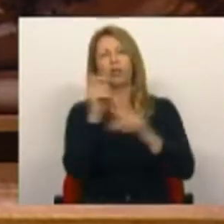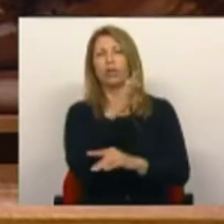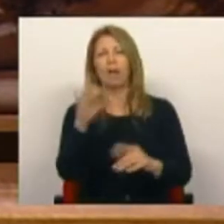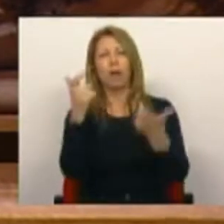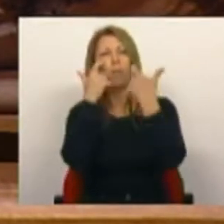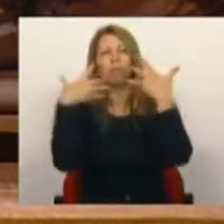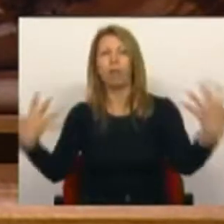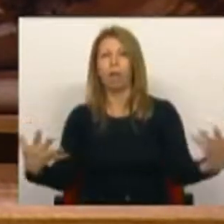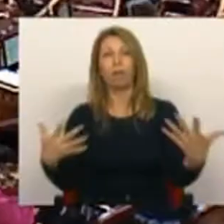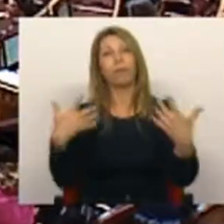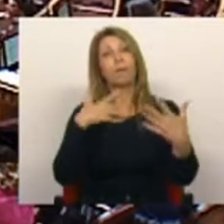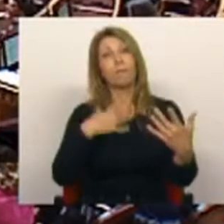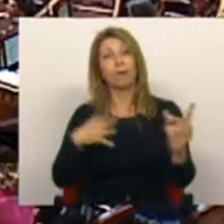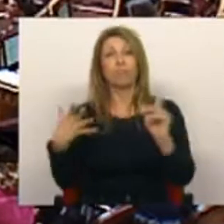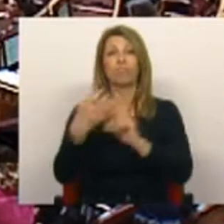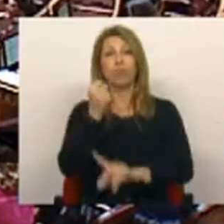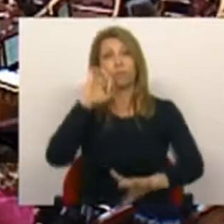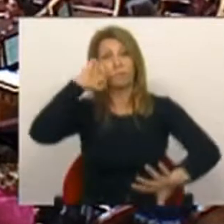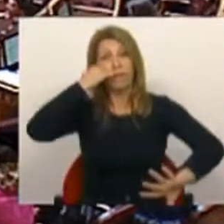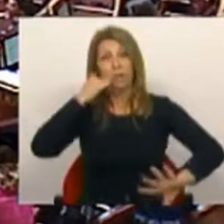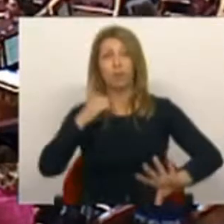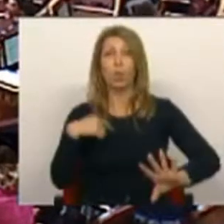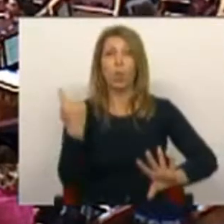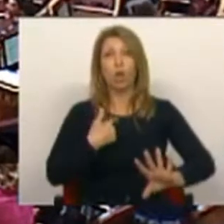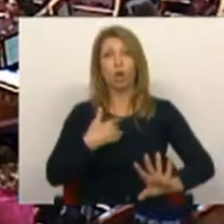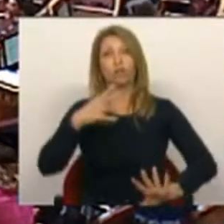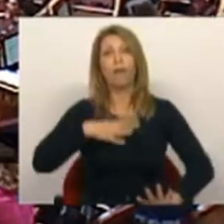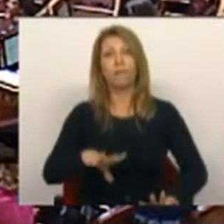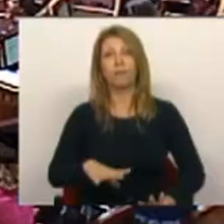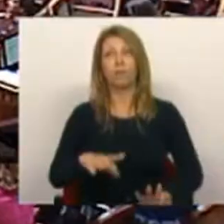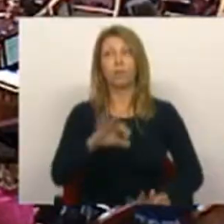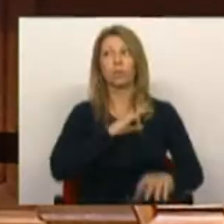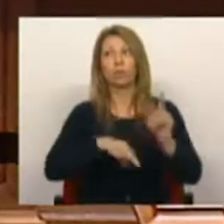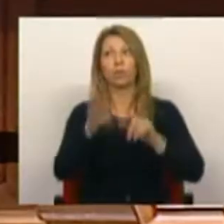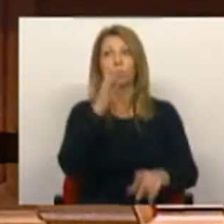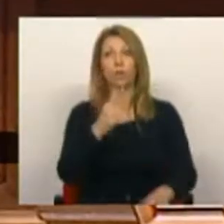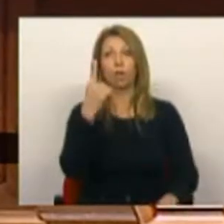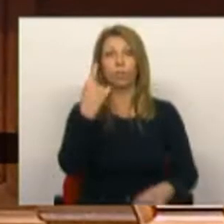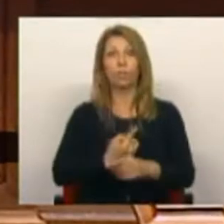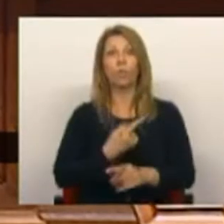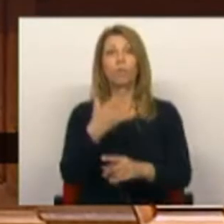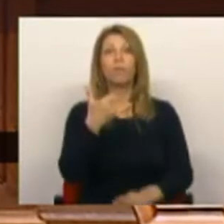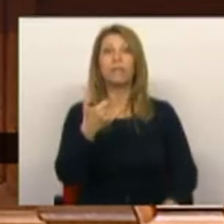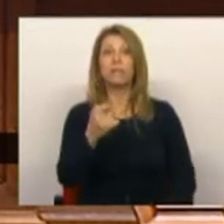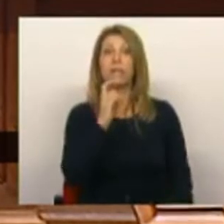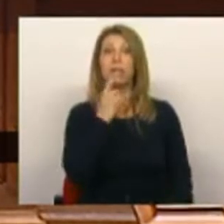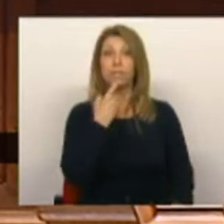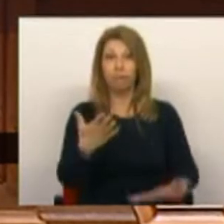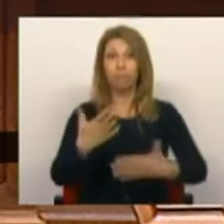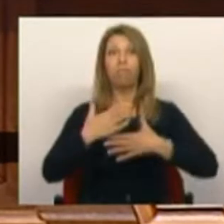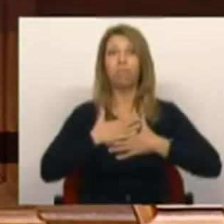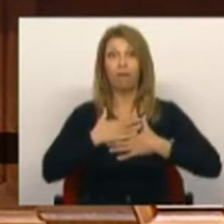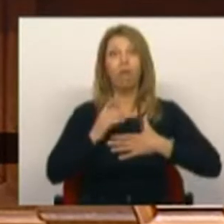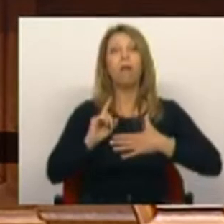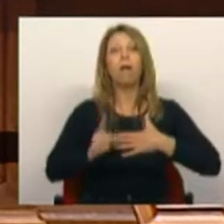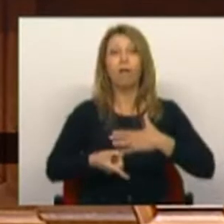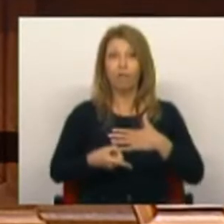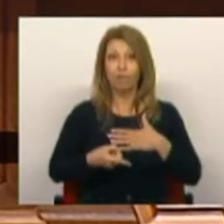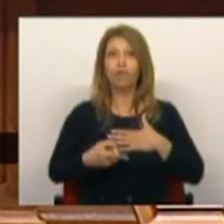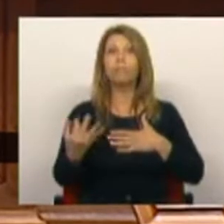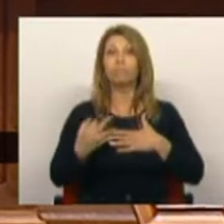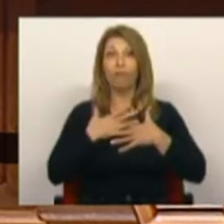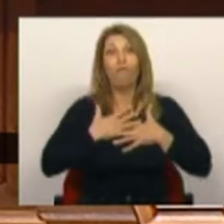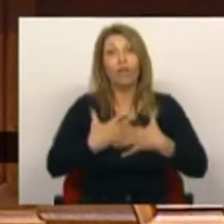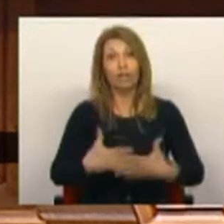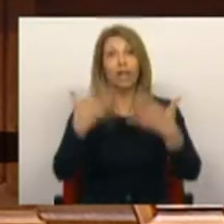todos queremos atingir. Muito obrigado. Sr. Deputado, uma das coisas que o 25 de Abril nos trouxe foi a vontade da